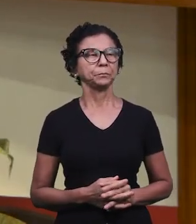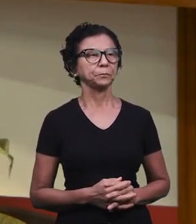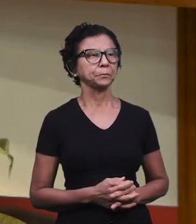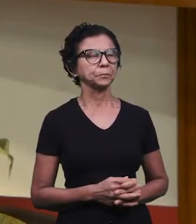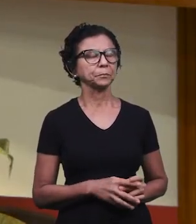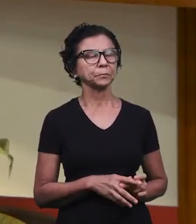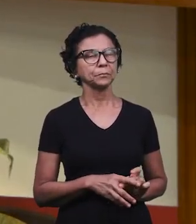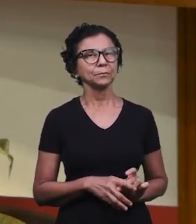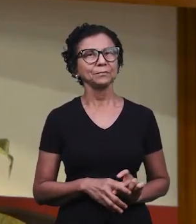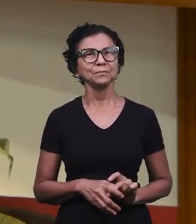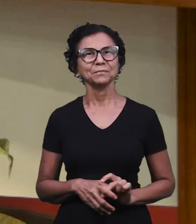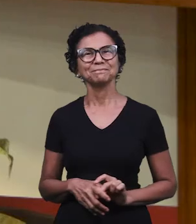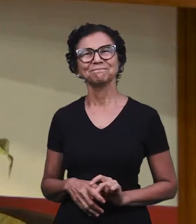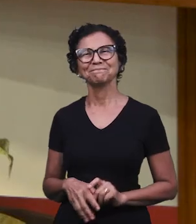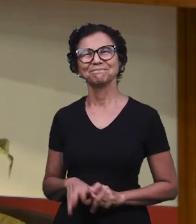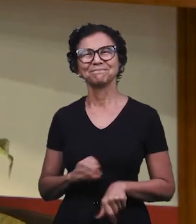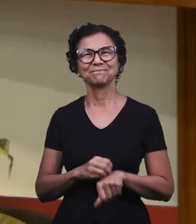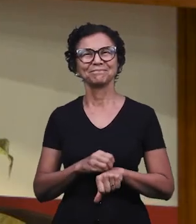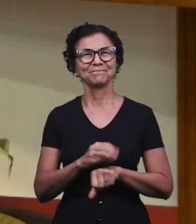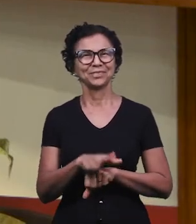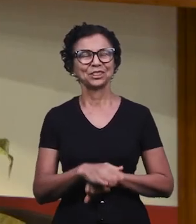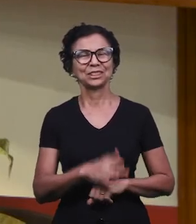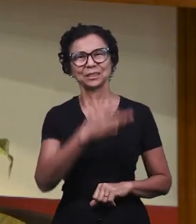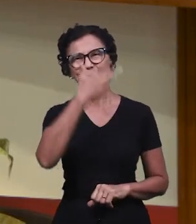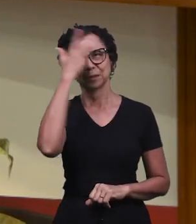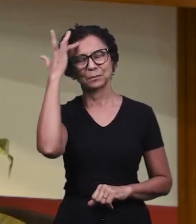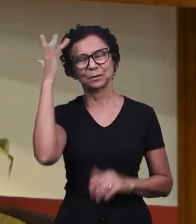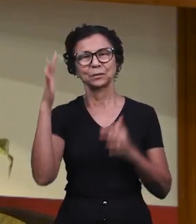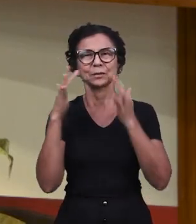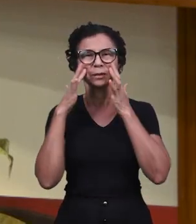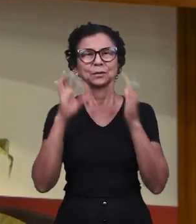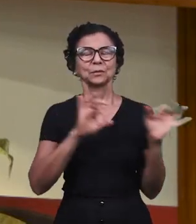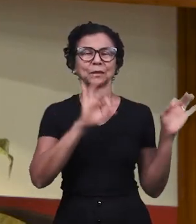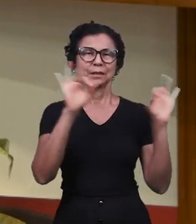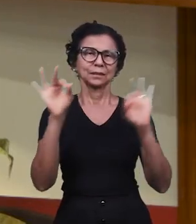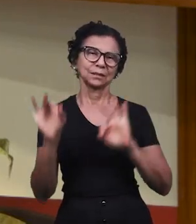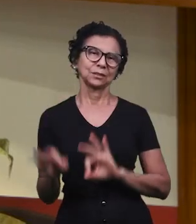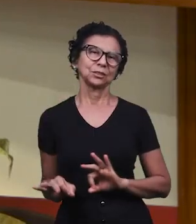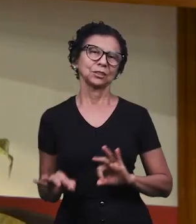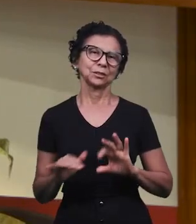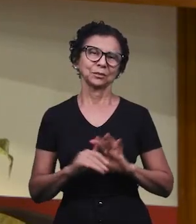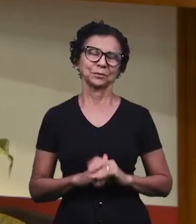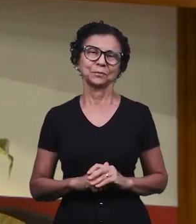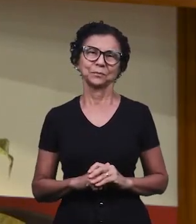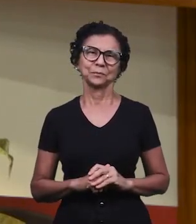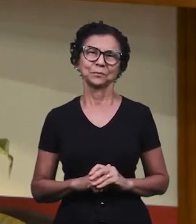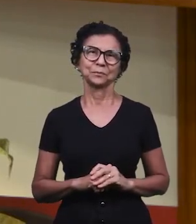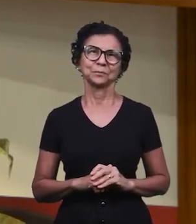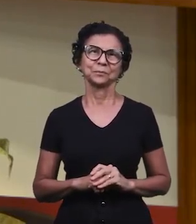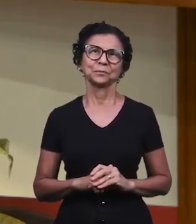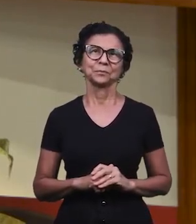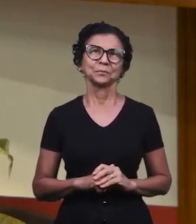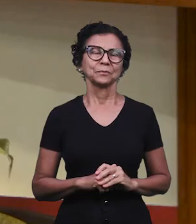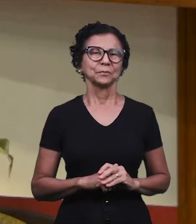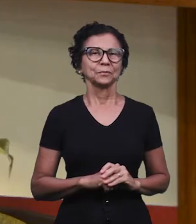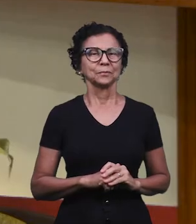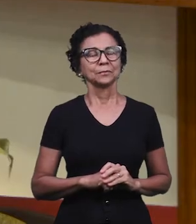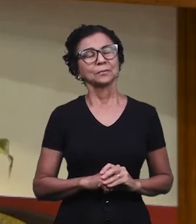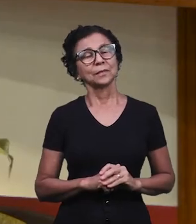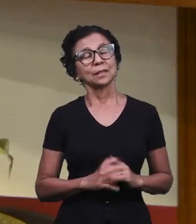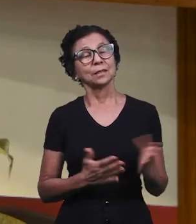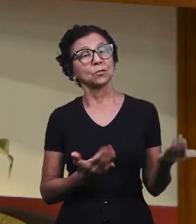tem a falar para aqueles os nossos telespectadores que estão assistindo a nossa conversa aqui? Pessoas jovens, às vezes,